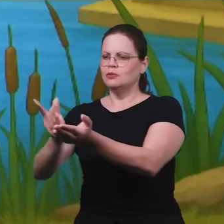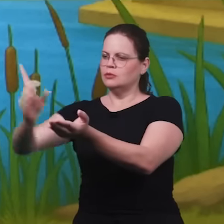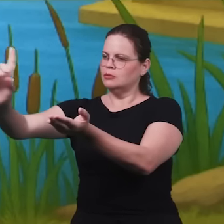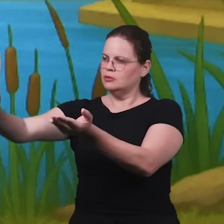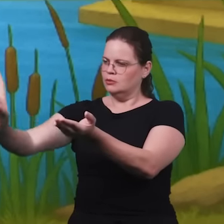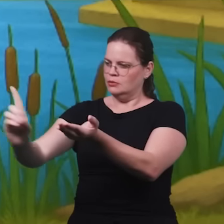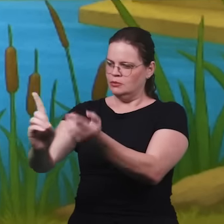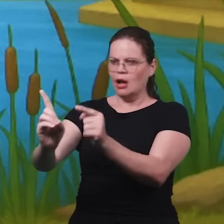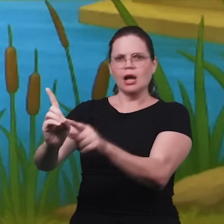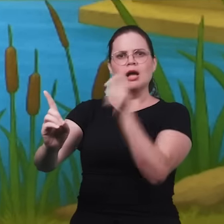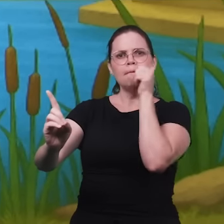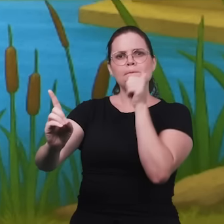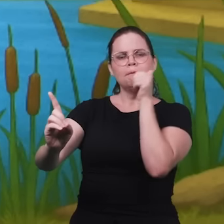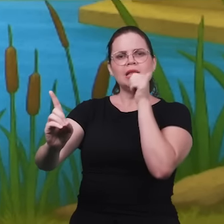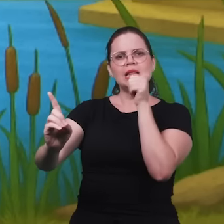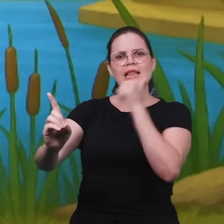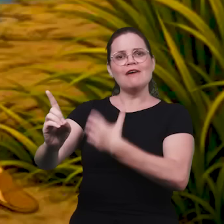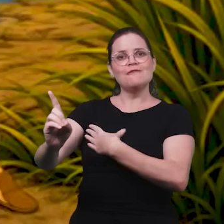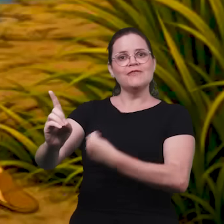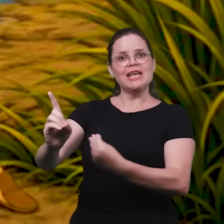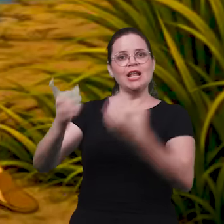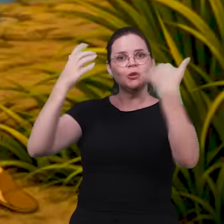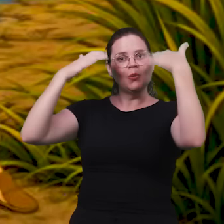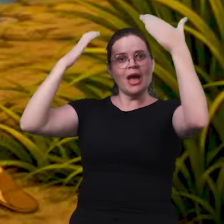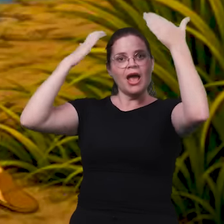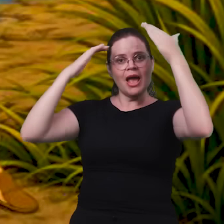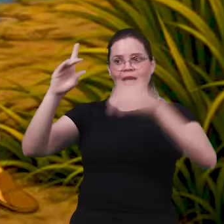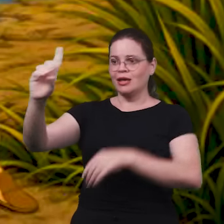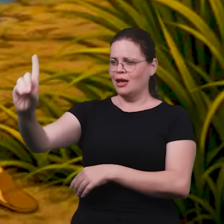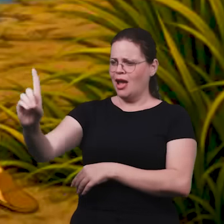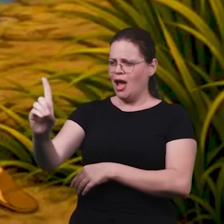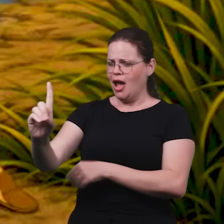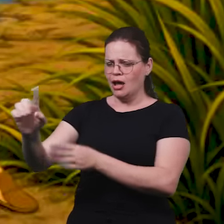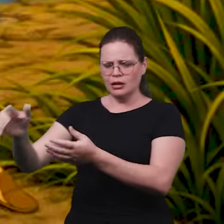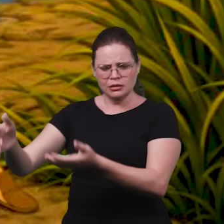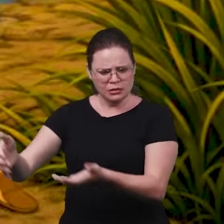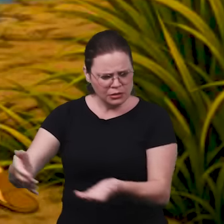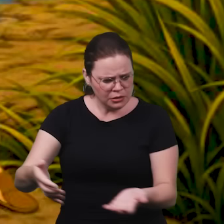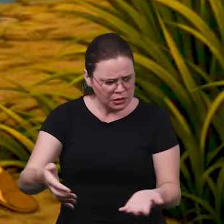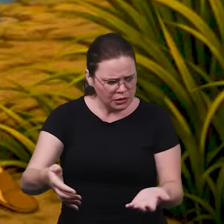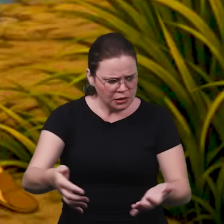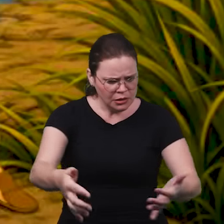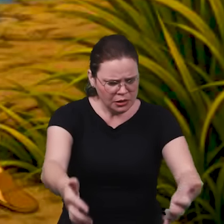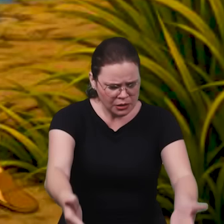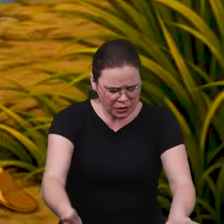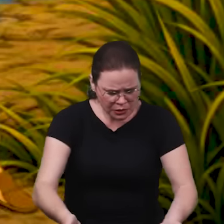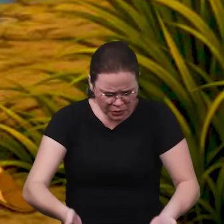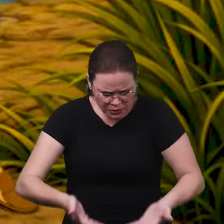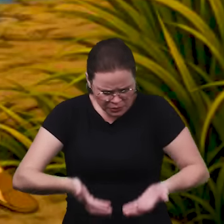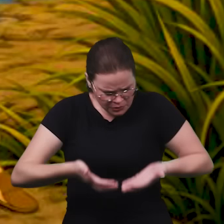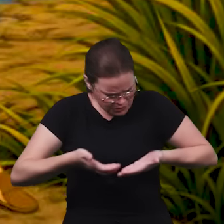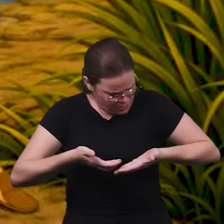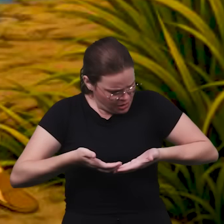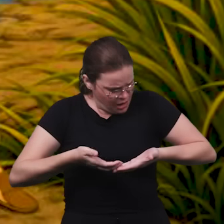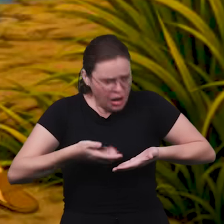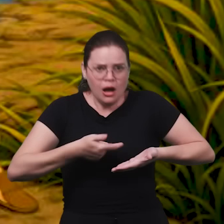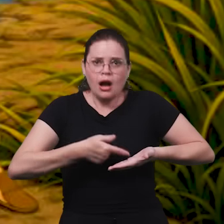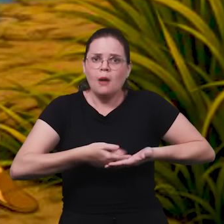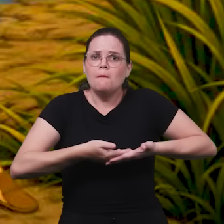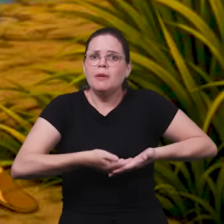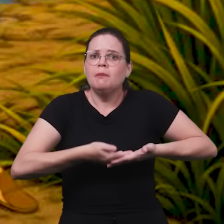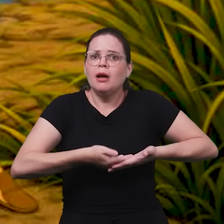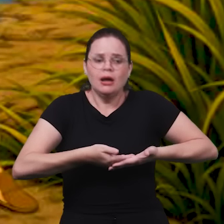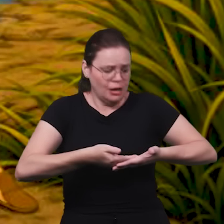suas donzelas e viu o bebê no rio, ela quis ficar com o bebê. Nesse